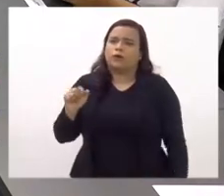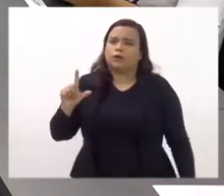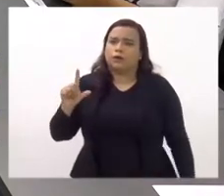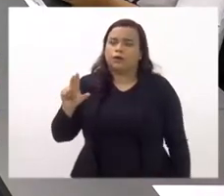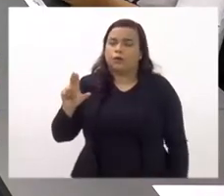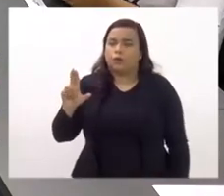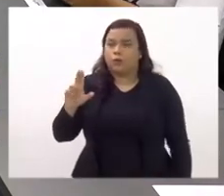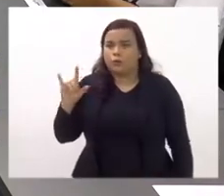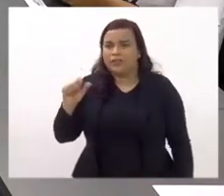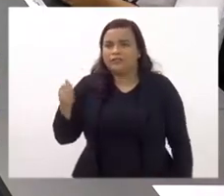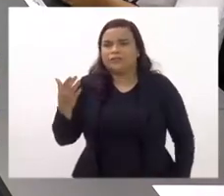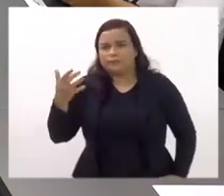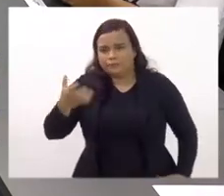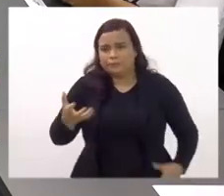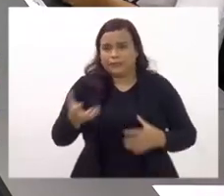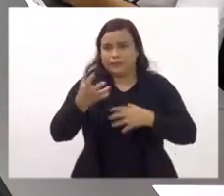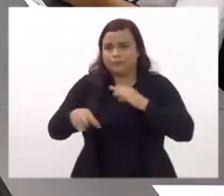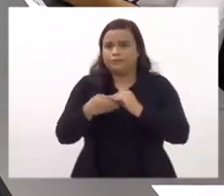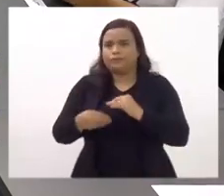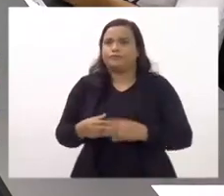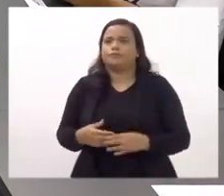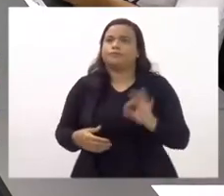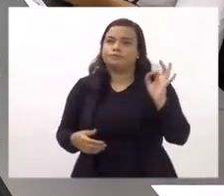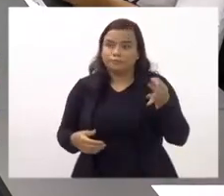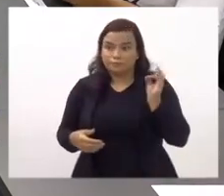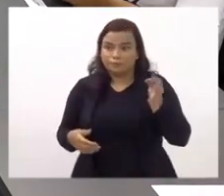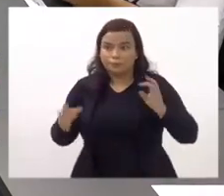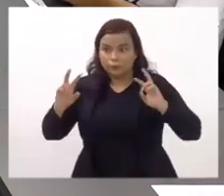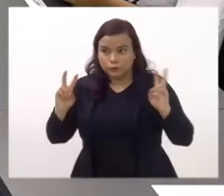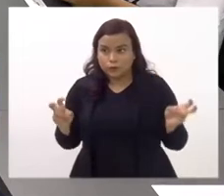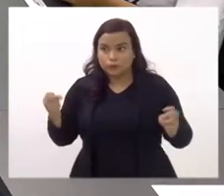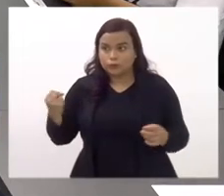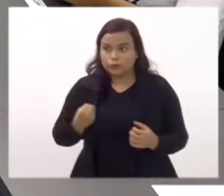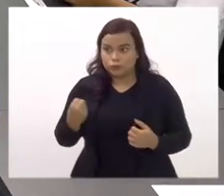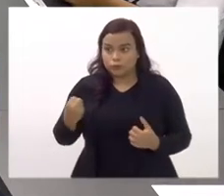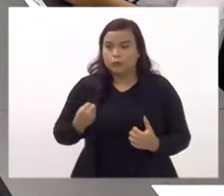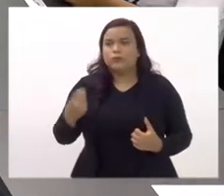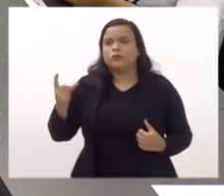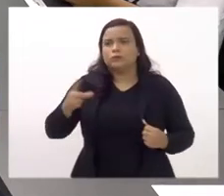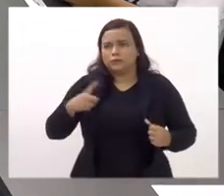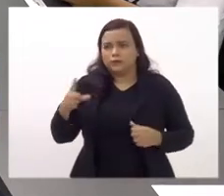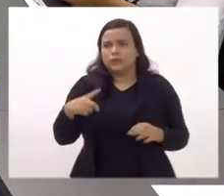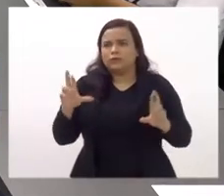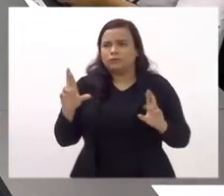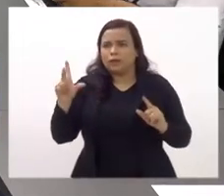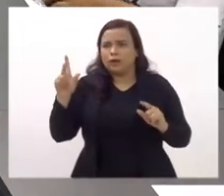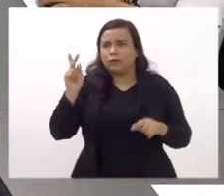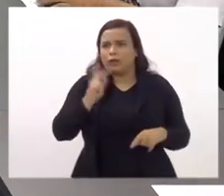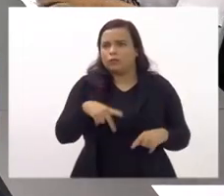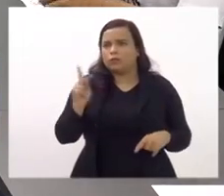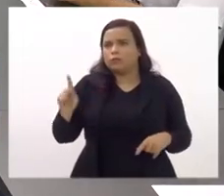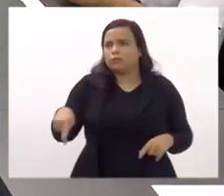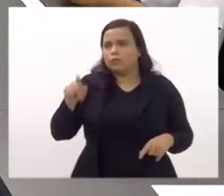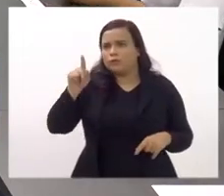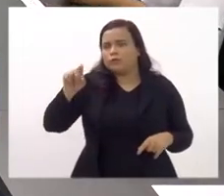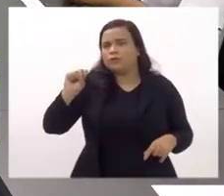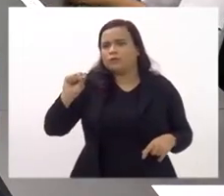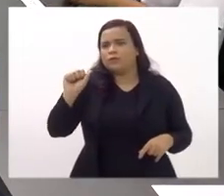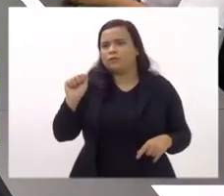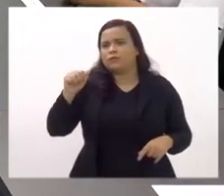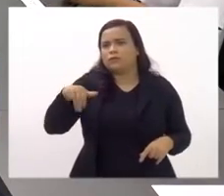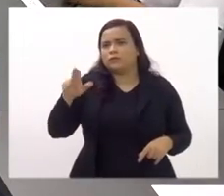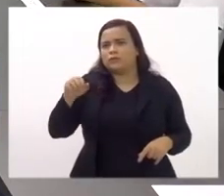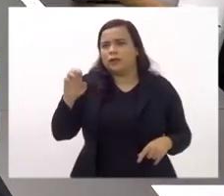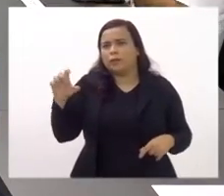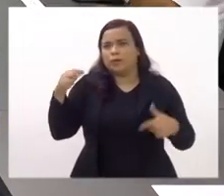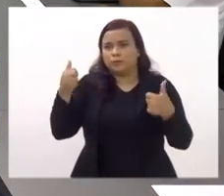complemento. Então, com relação ao número, a gente teve uma divergência. O professor Samuel,